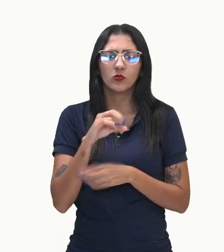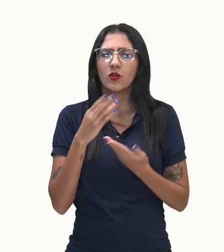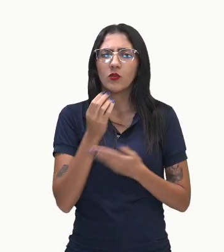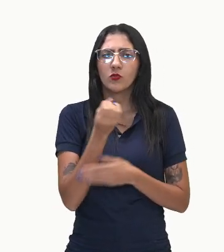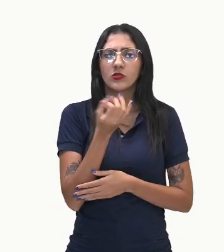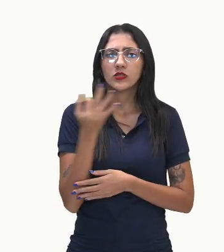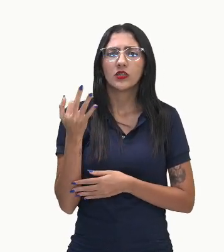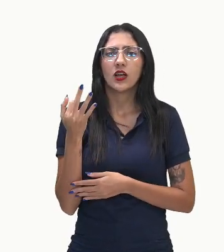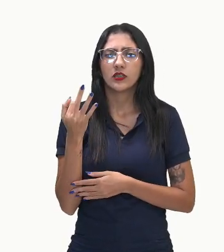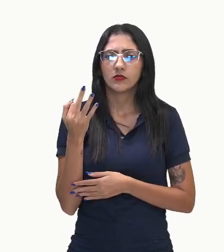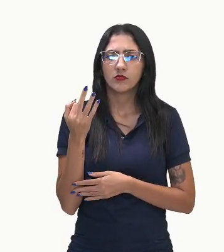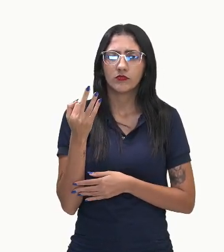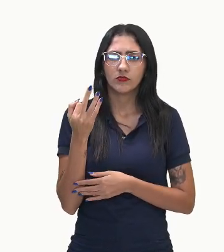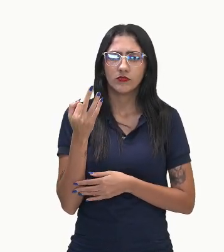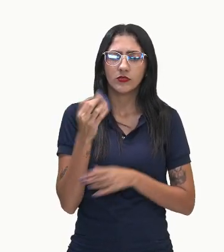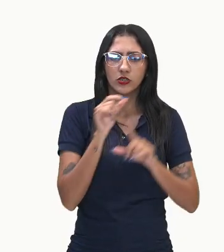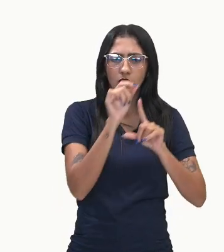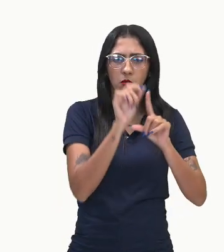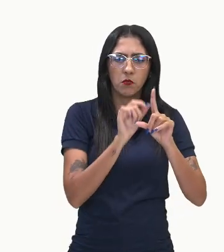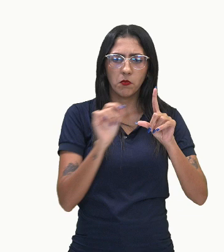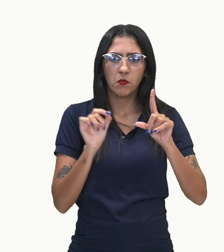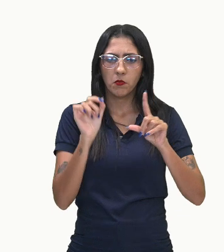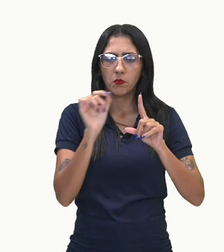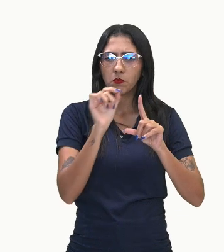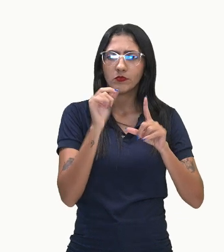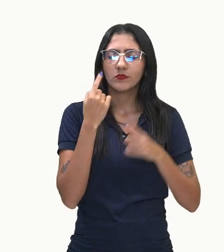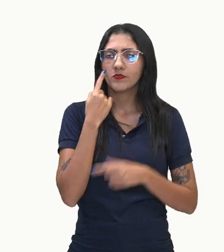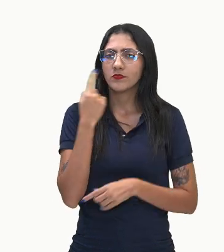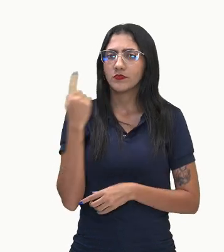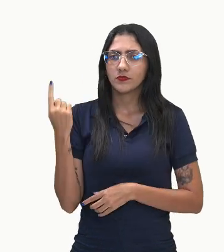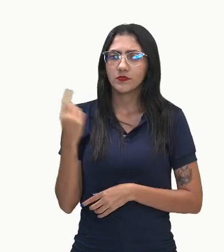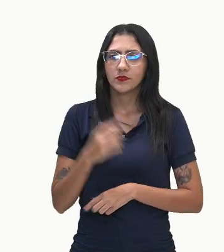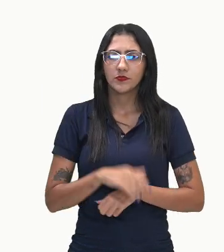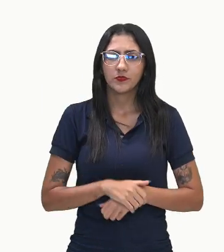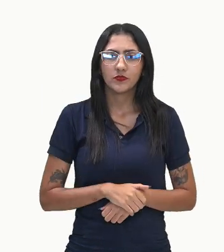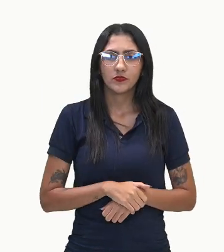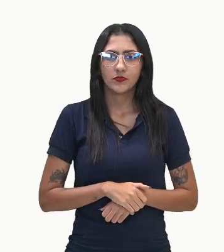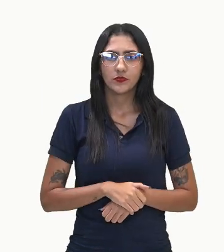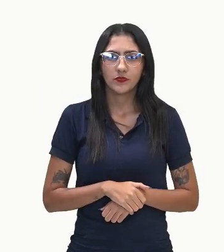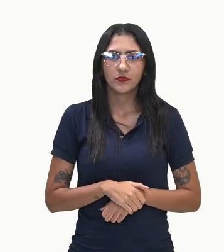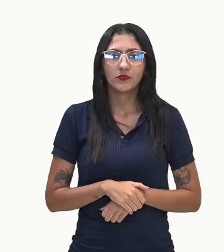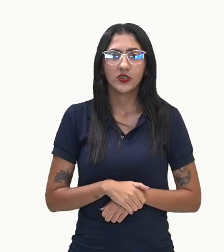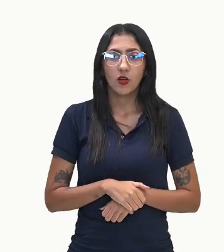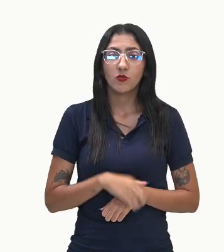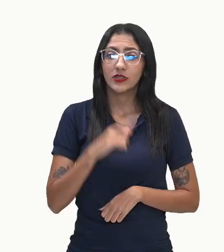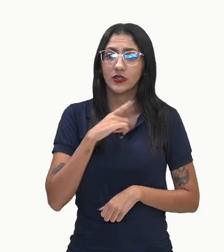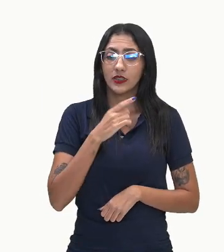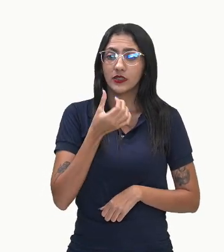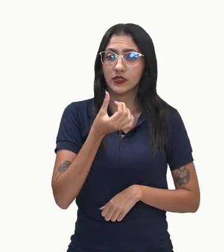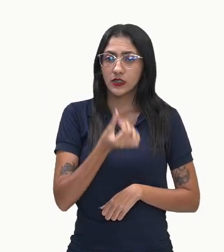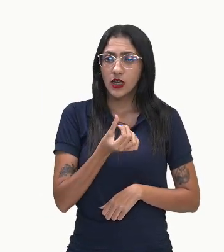1, 2, 3, 4, 5, 6. Então, vou somar esses lados, ó.